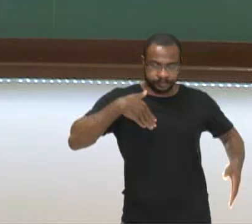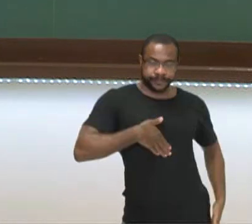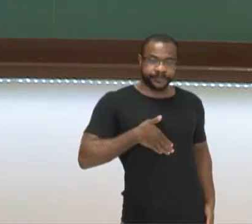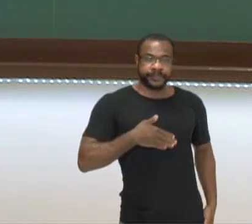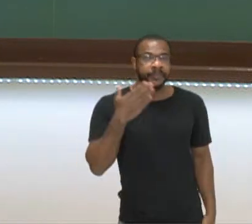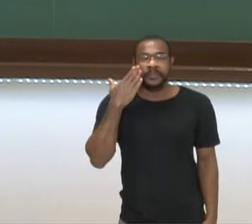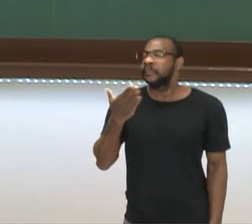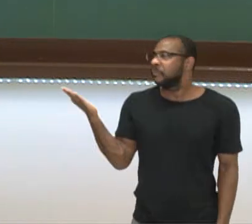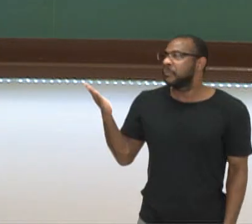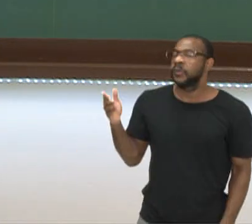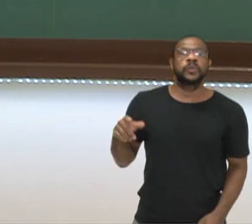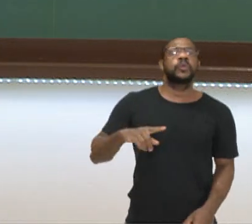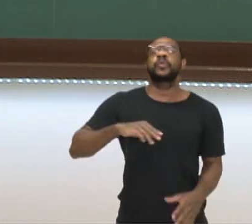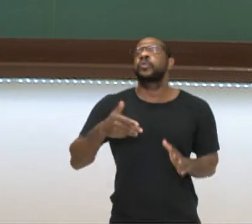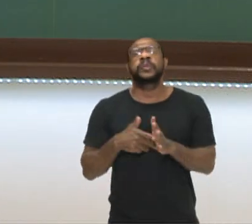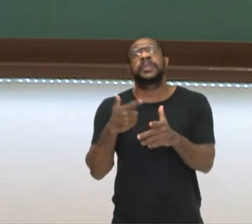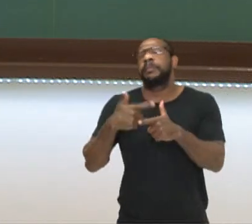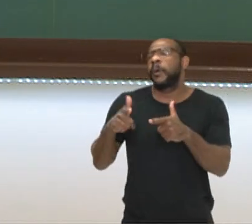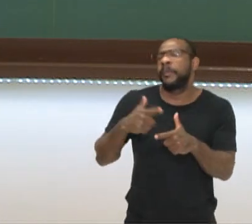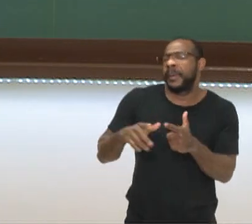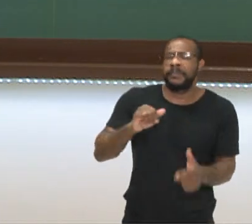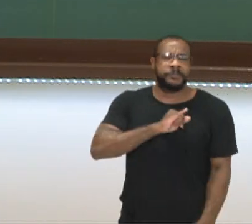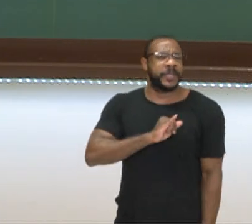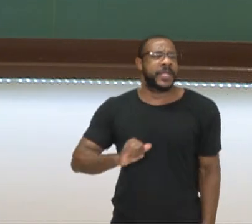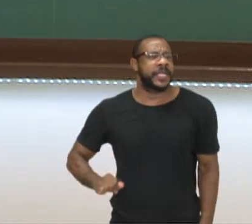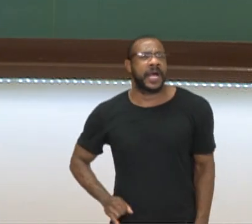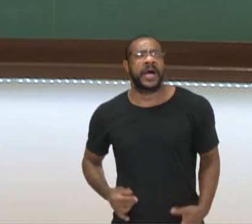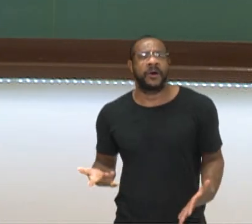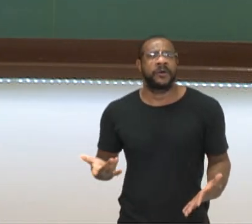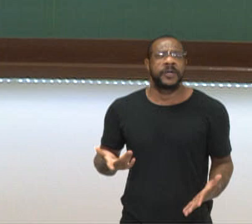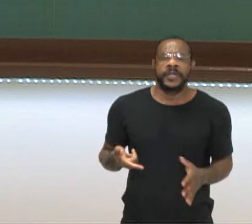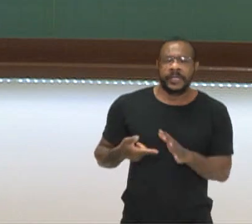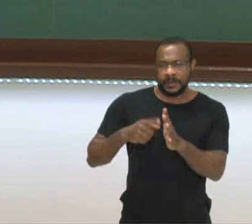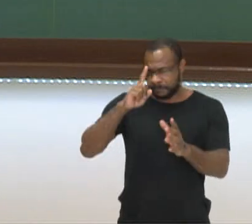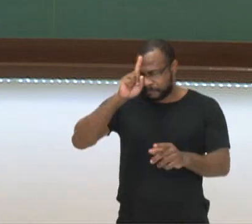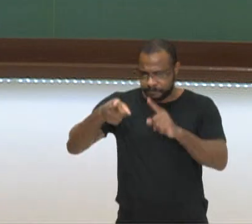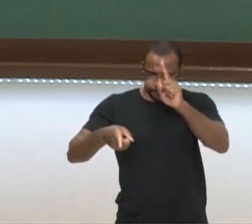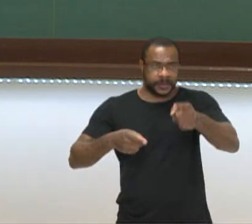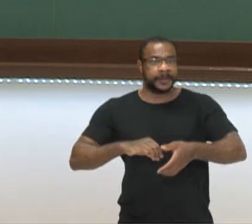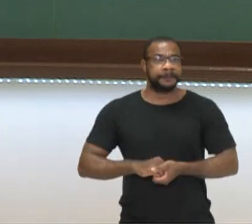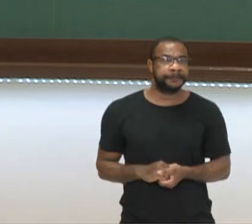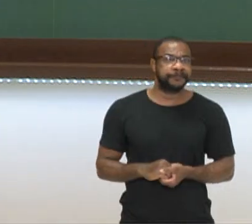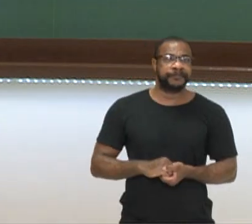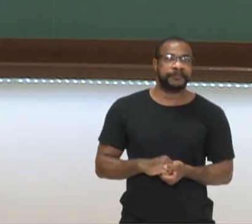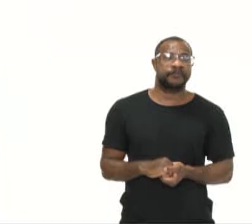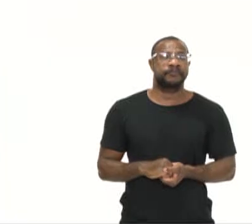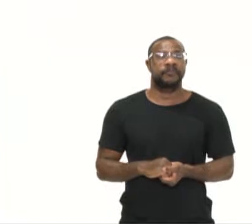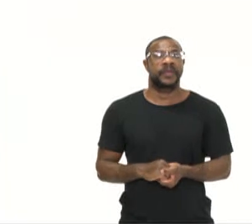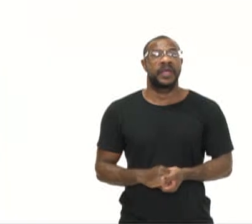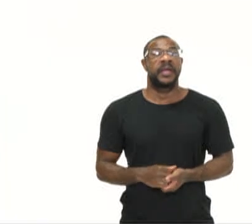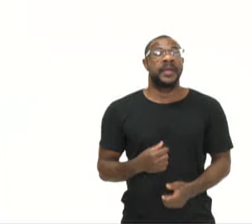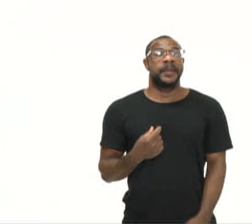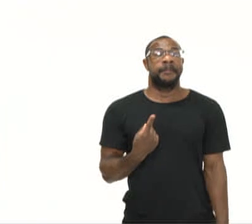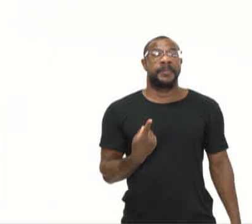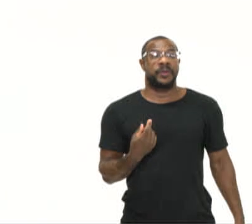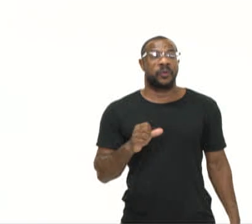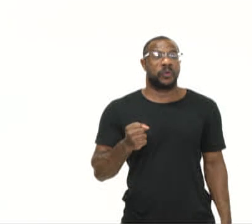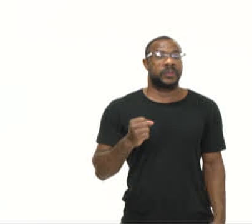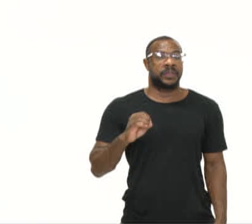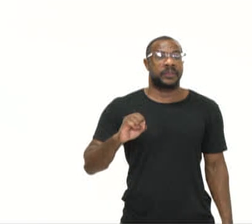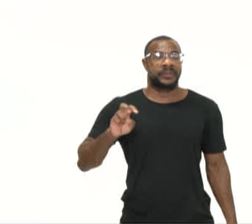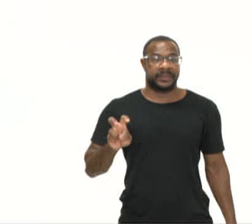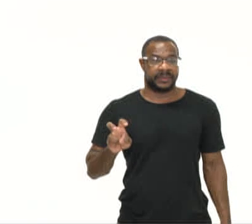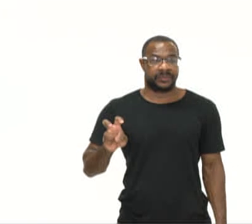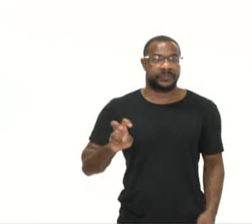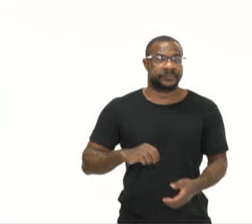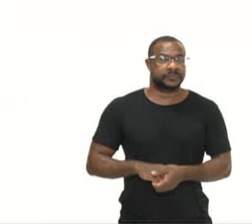encarava toda essa questão, né, imperialista que ele colocava. Bom, em 1805, a Marinha